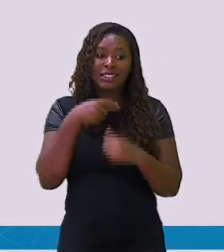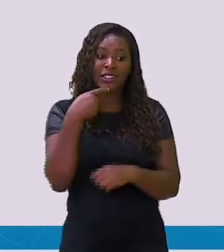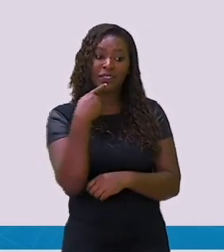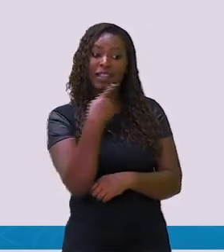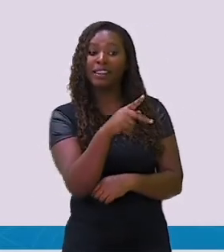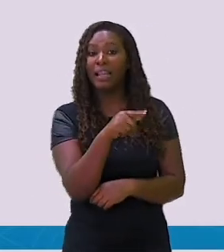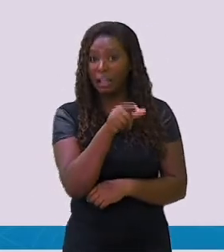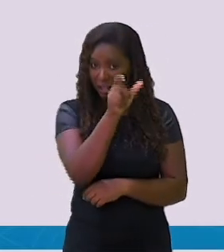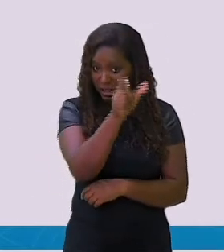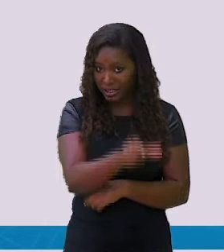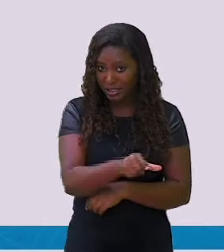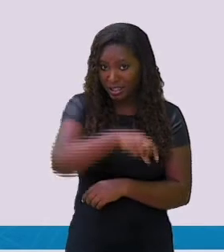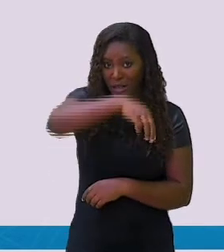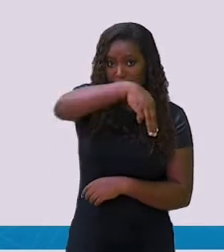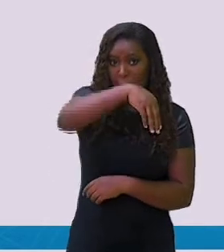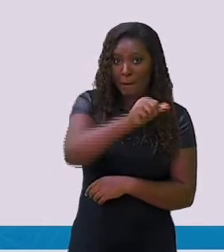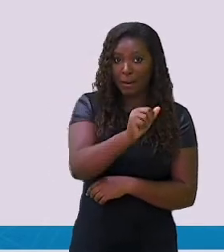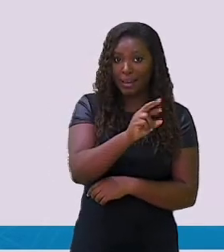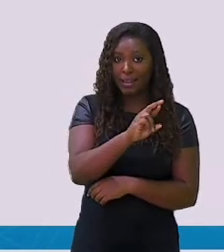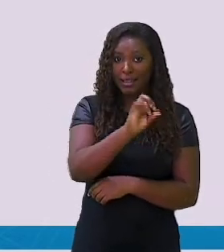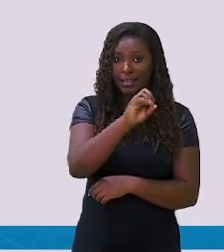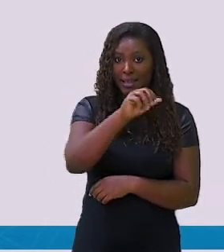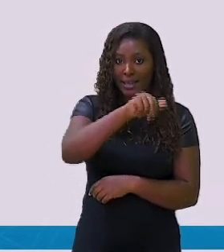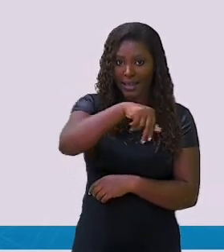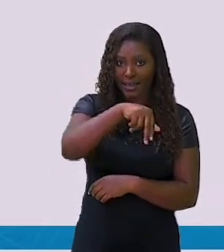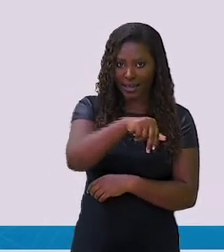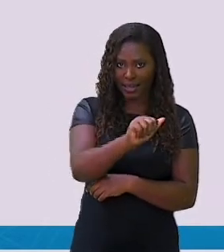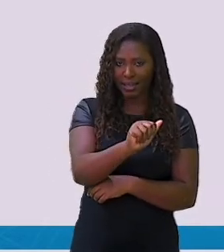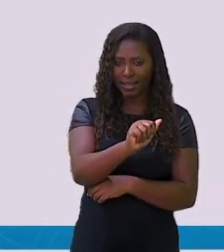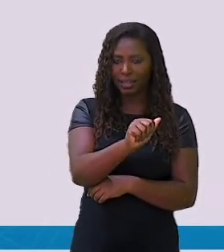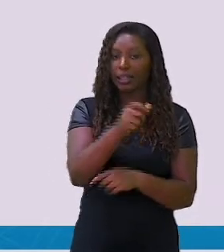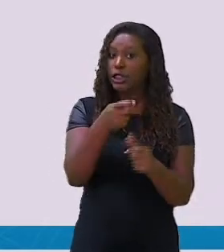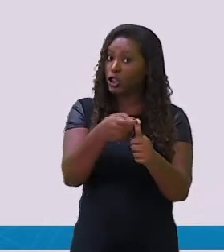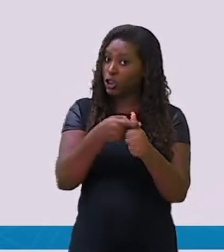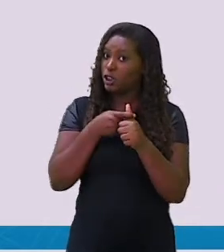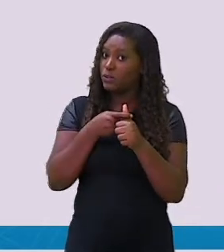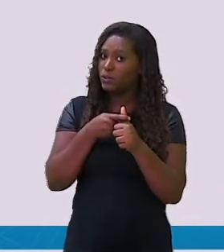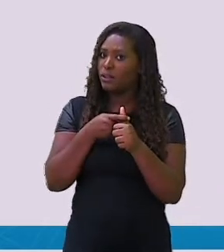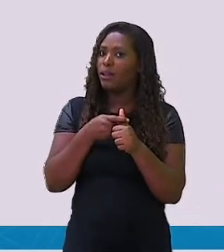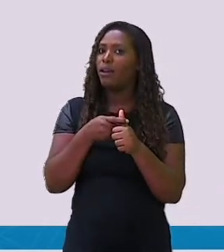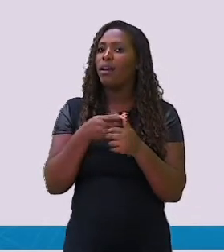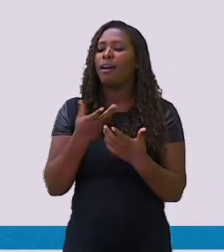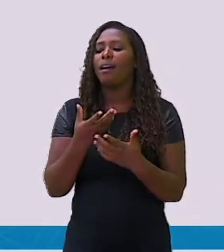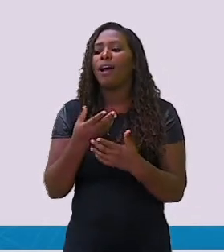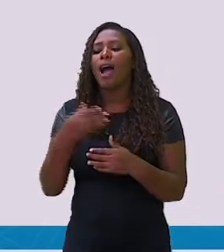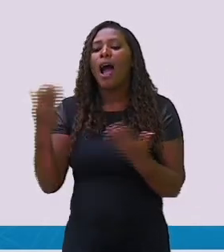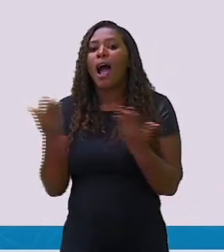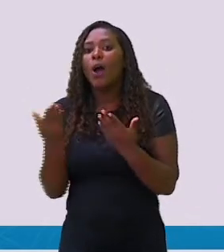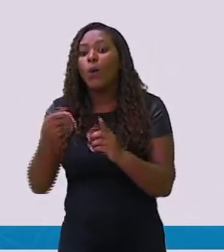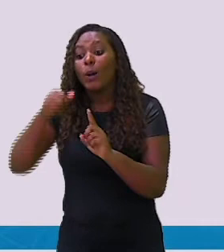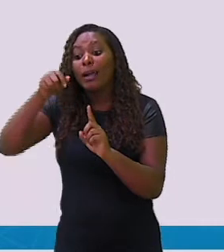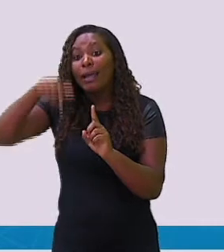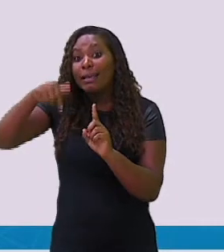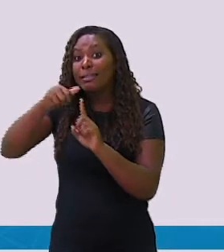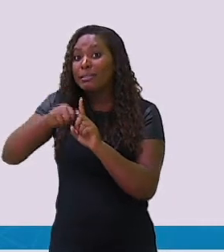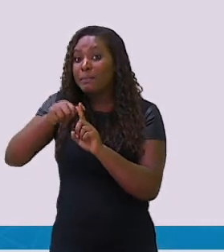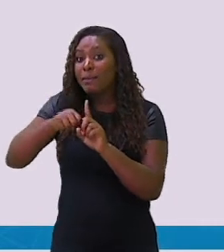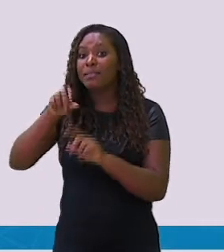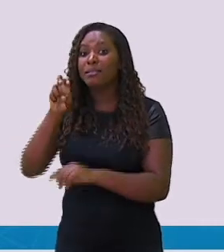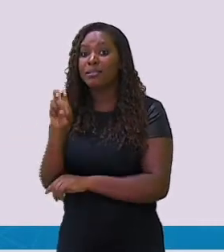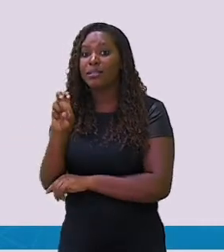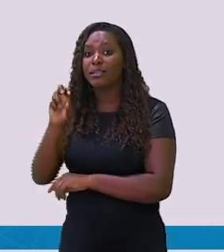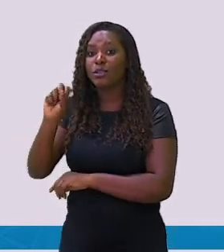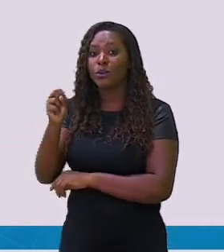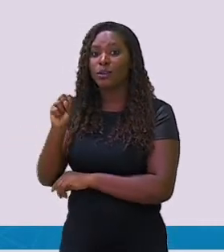e a dívida em o passou a ser 583 reais e